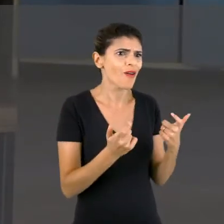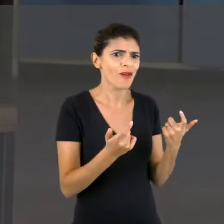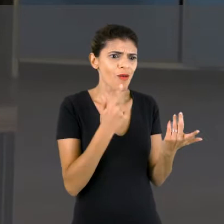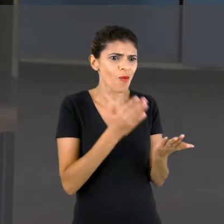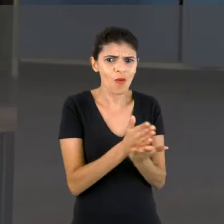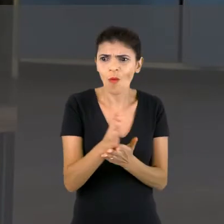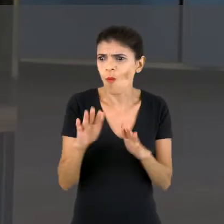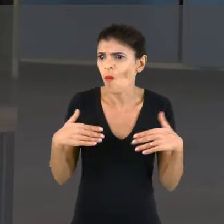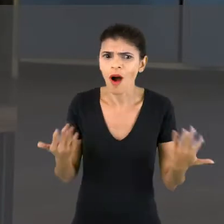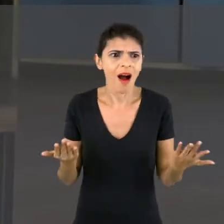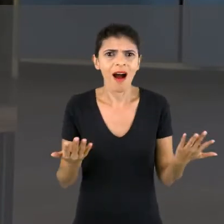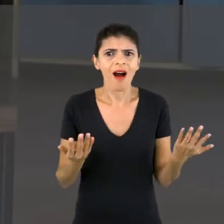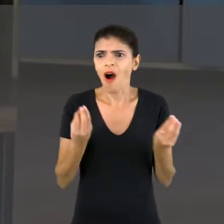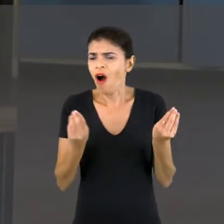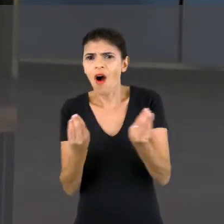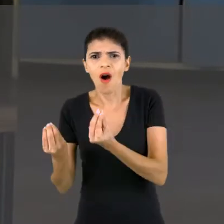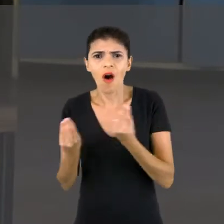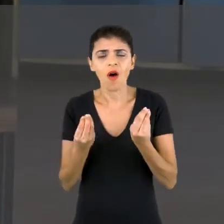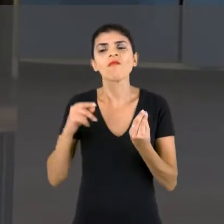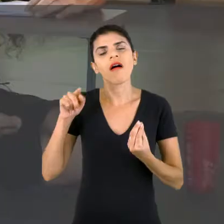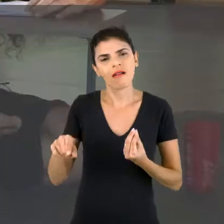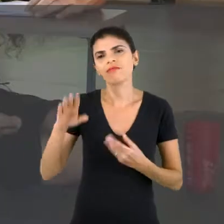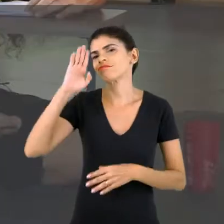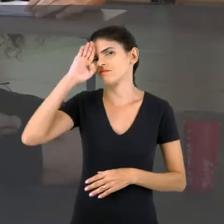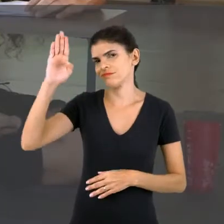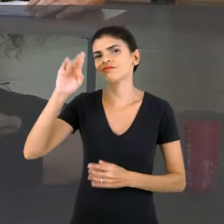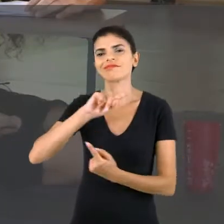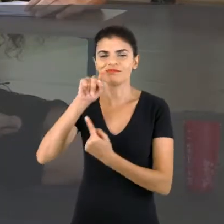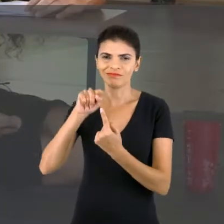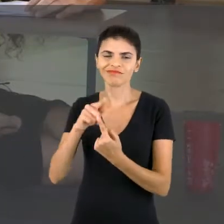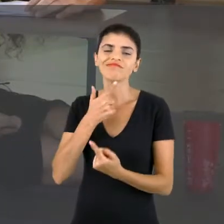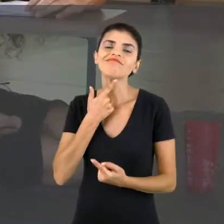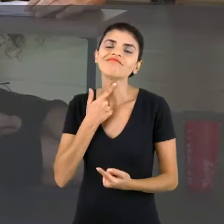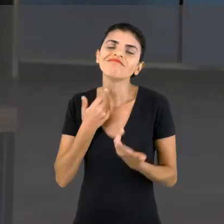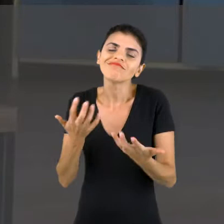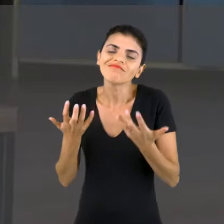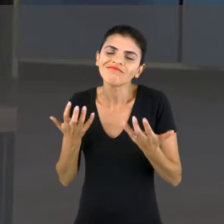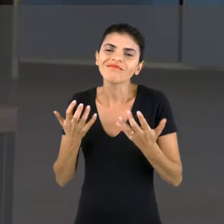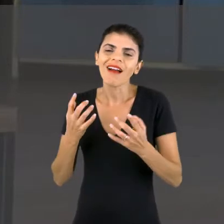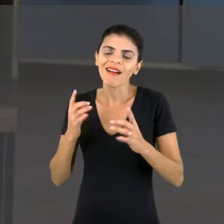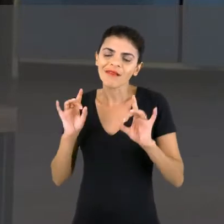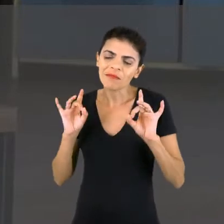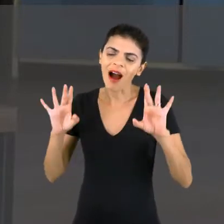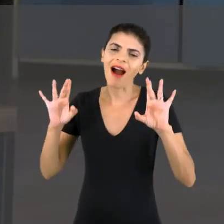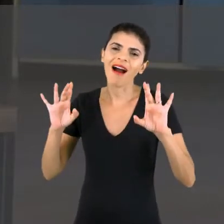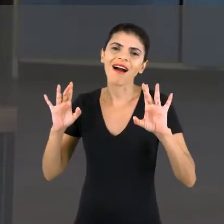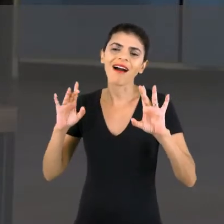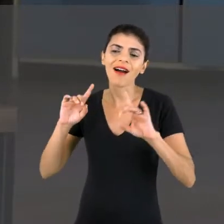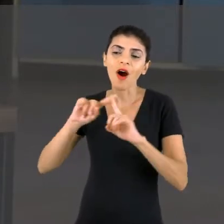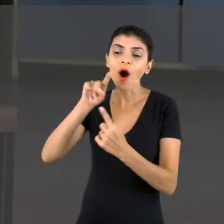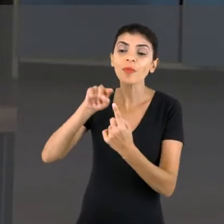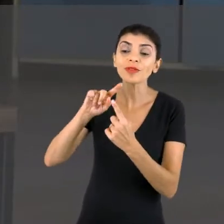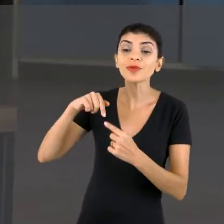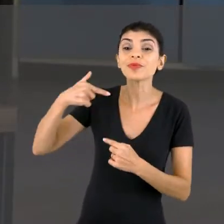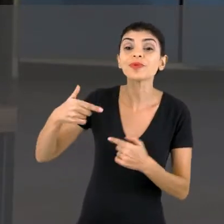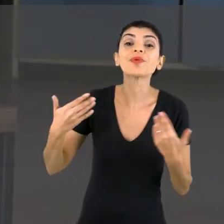entender qual era a nossa direção, para onde a gente estava indo, e esse foi aquele momento de descobrir qual era o